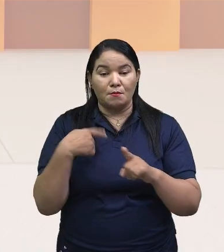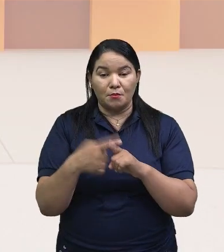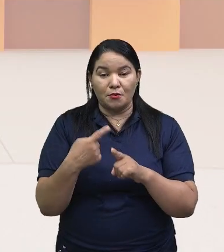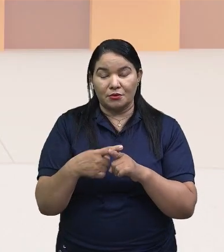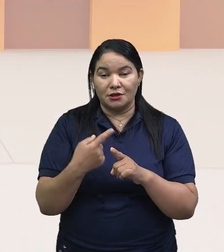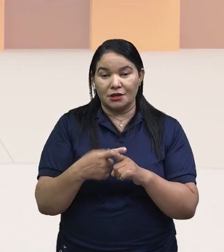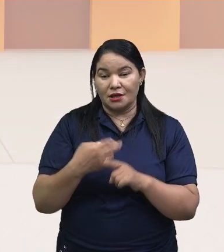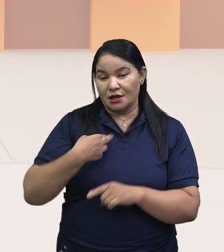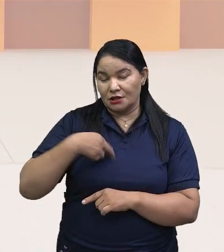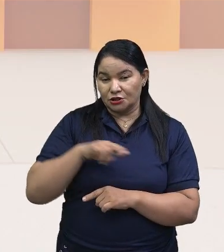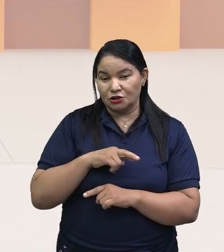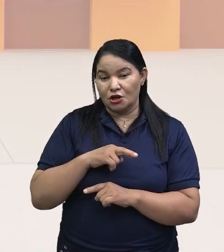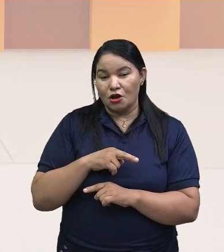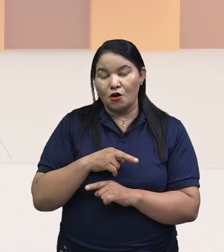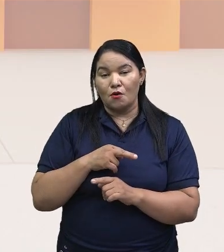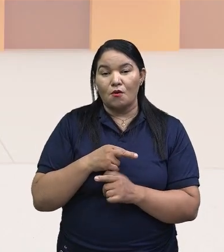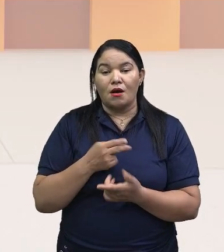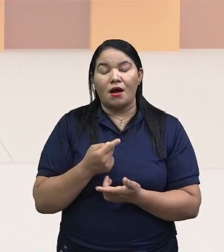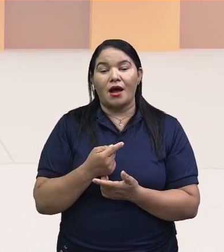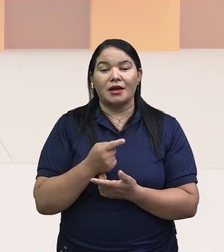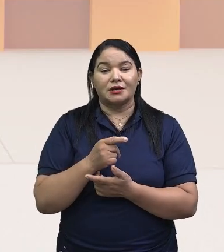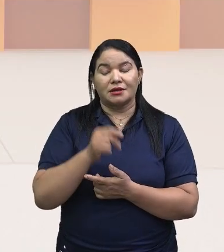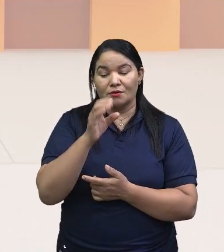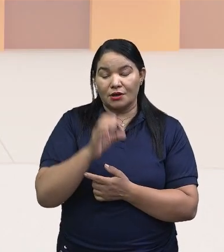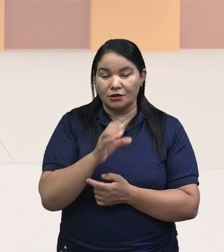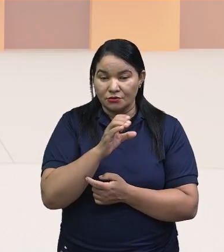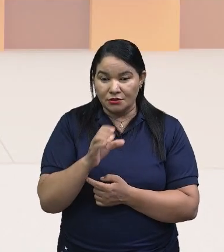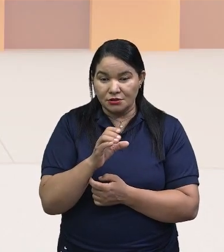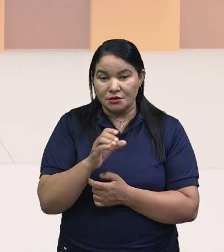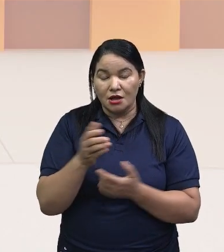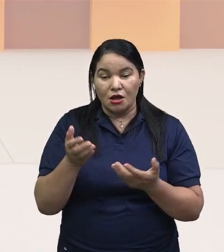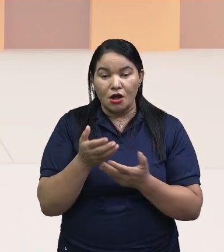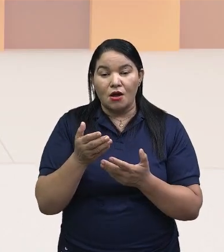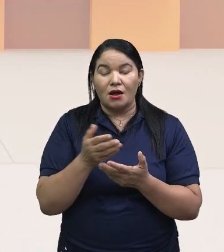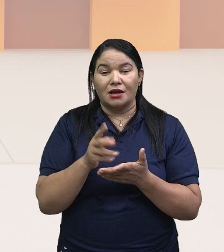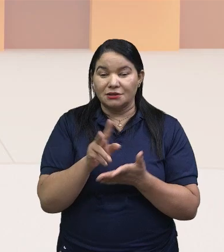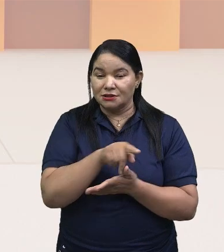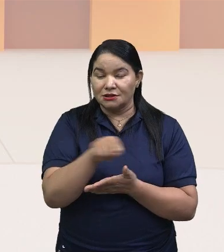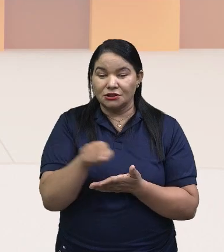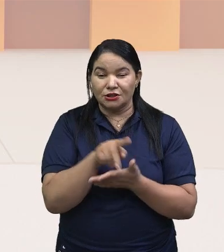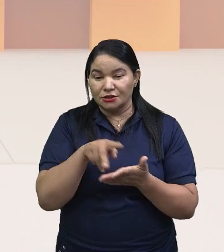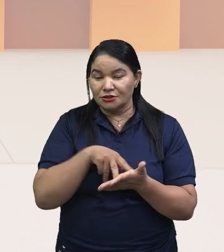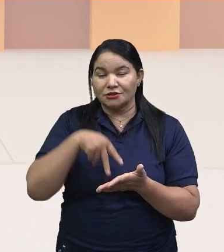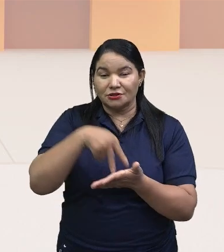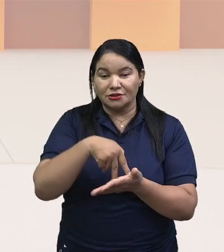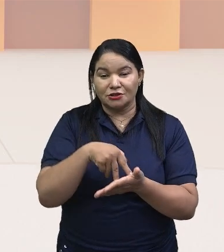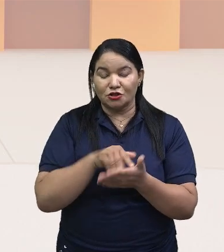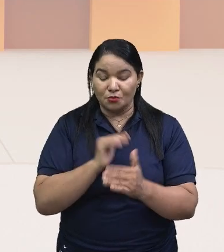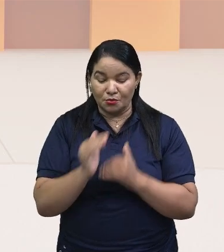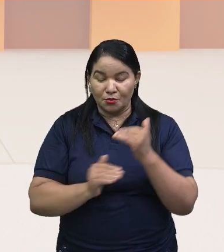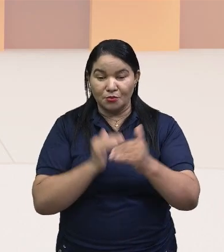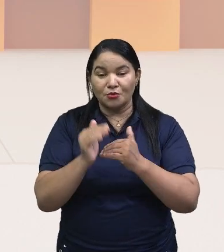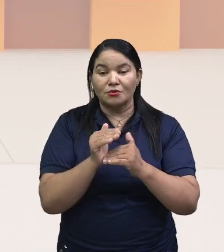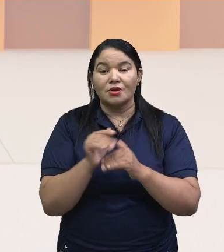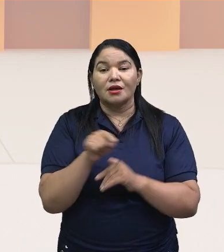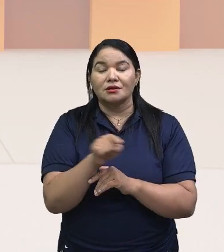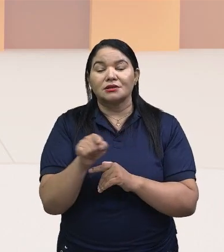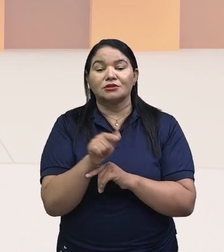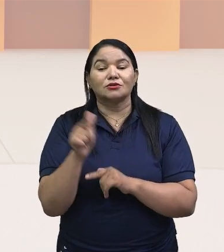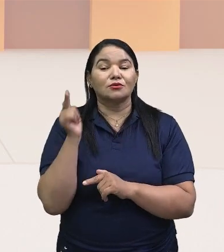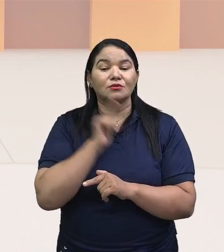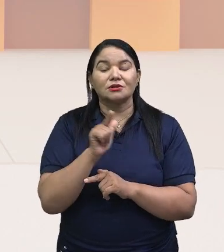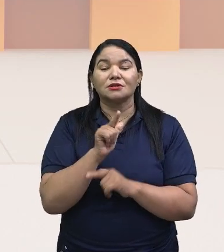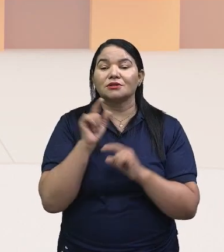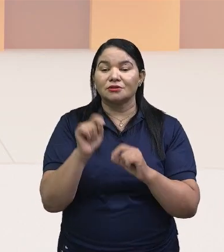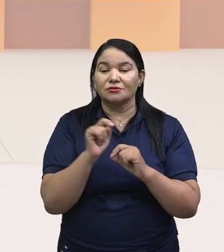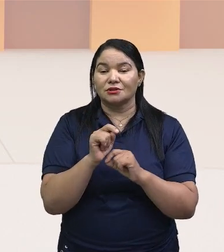o catolicismo, mas foi uma forma de resistência à medida em que eles acabaram agregando